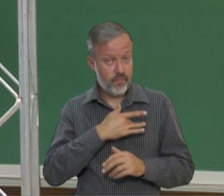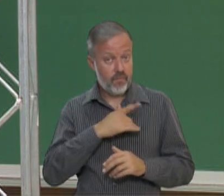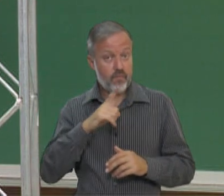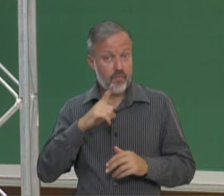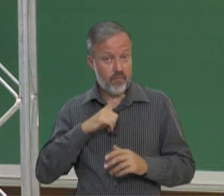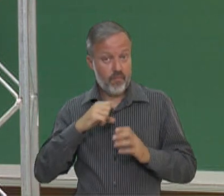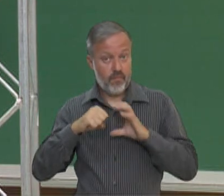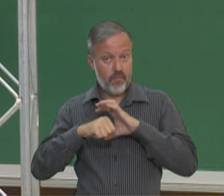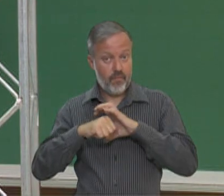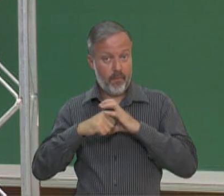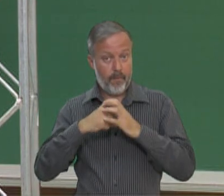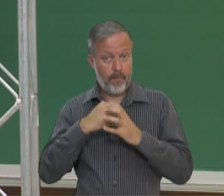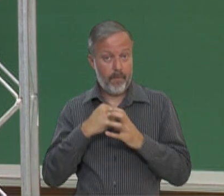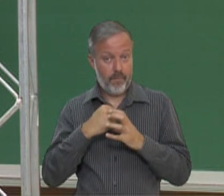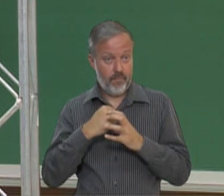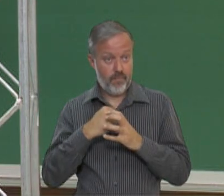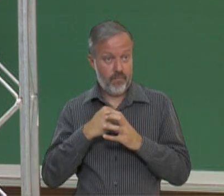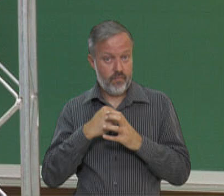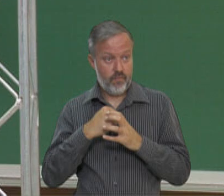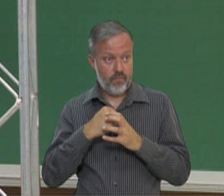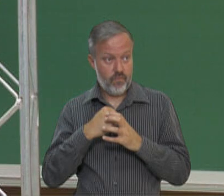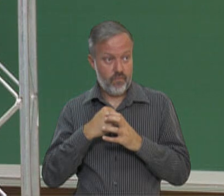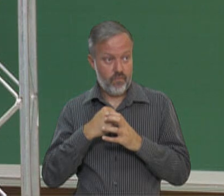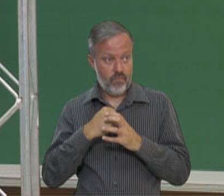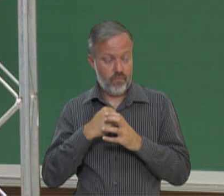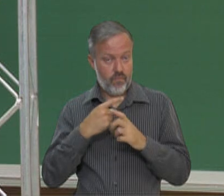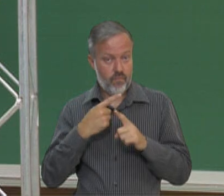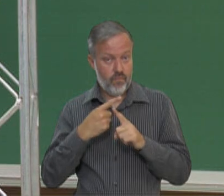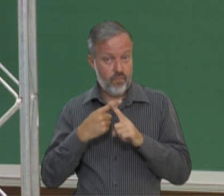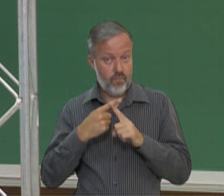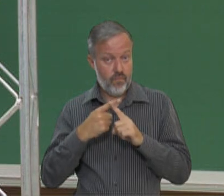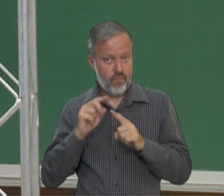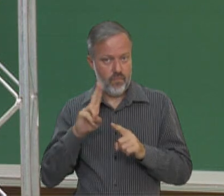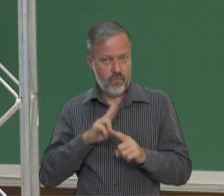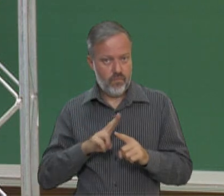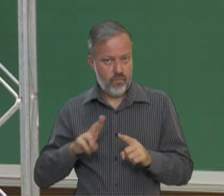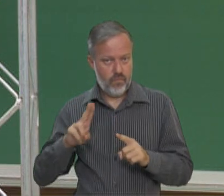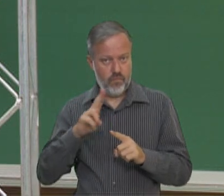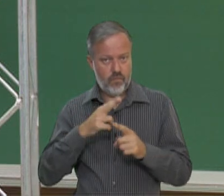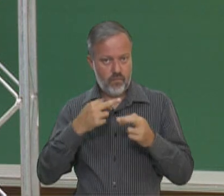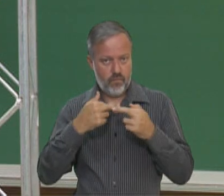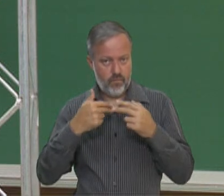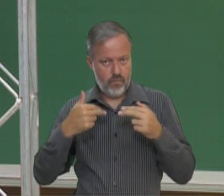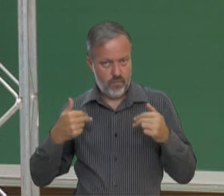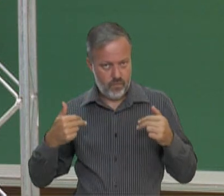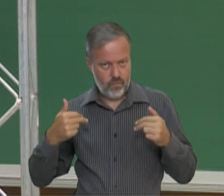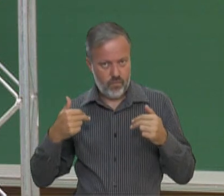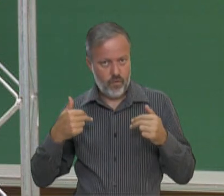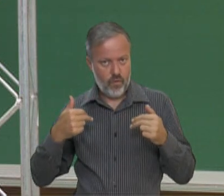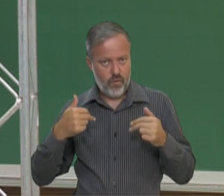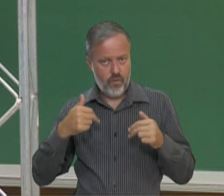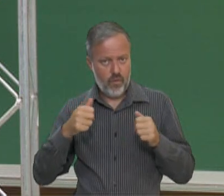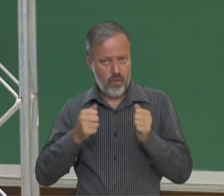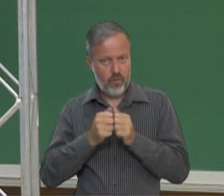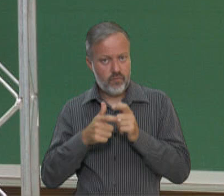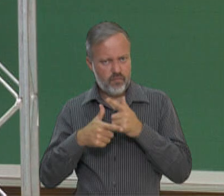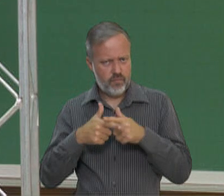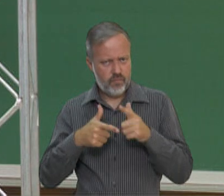por SARS-CoV-2 por causa do uso de equipamentos de proteção individual